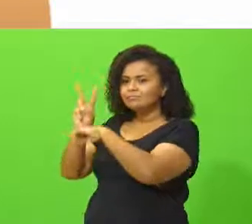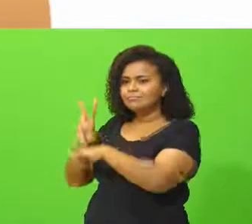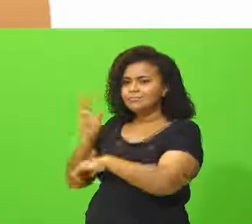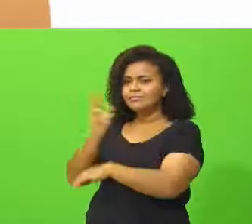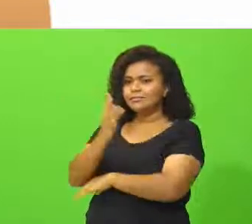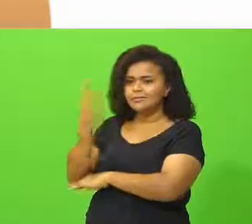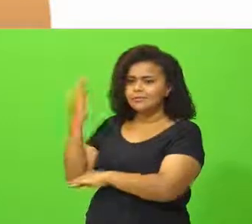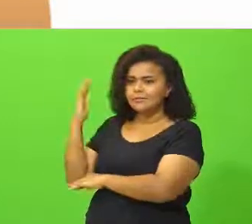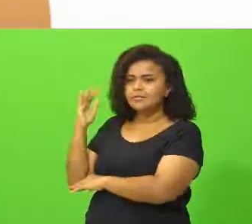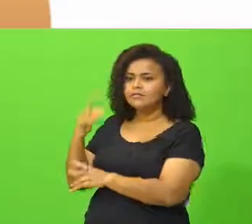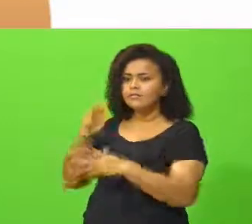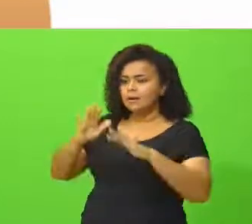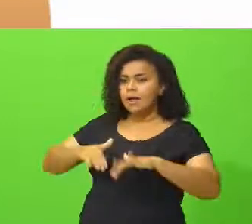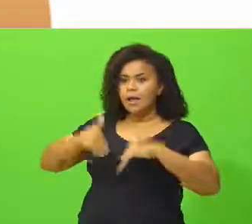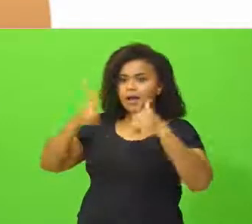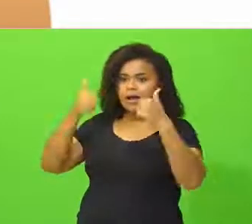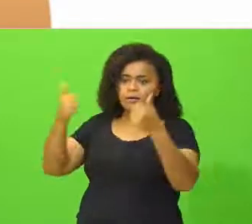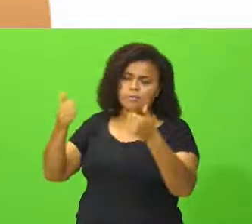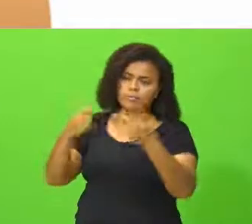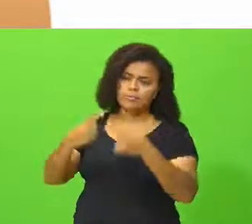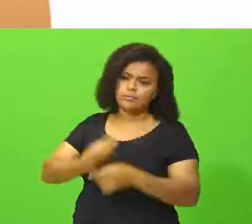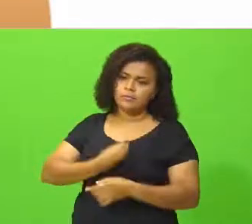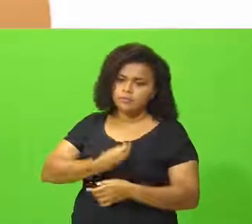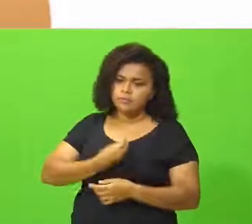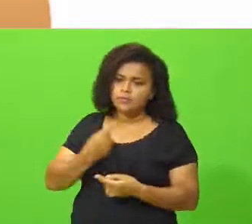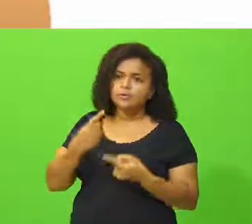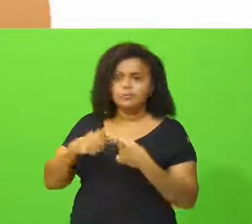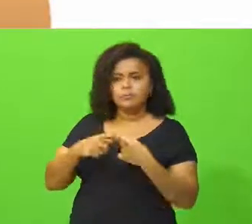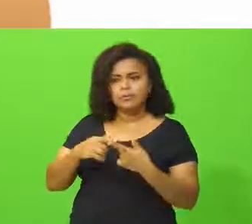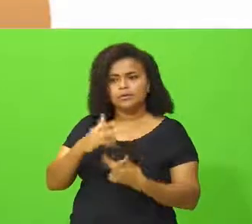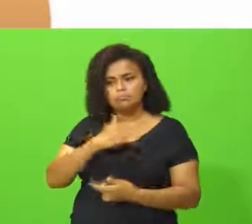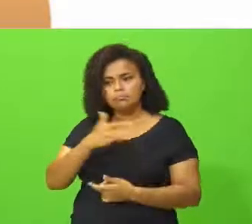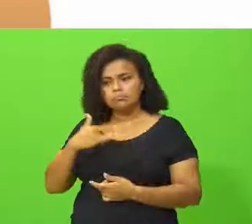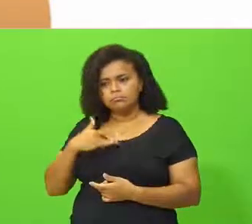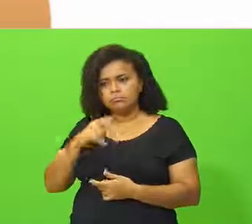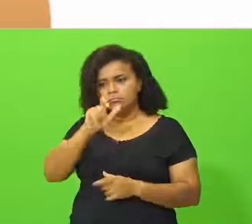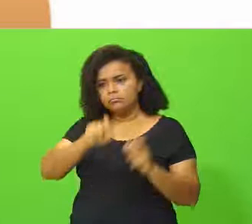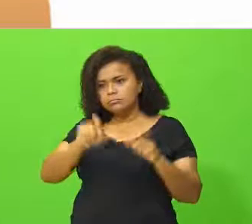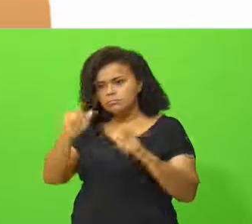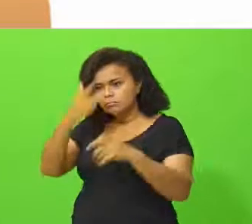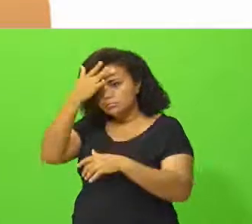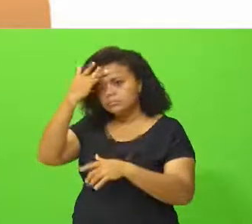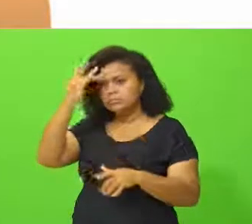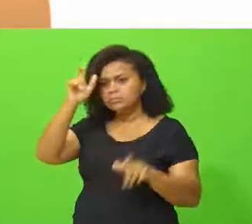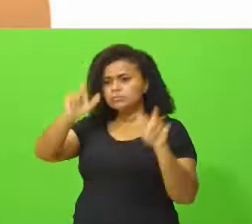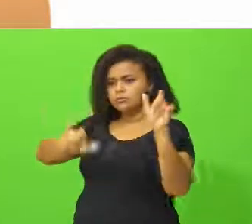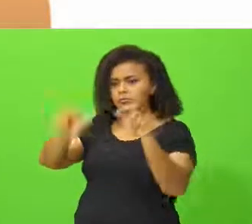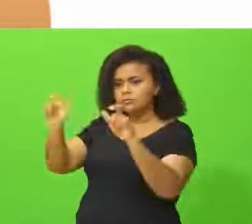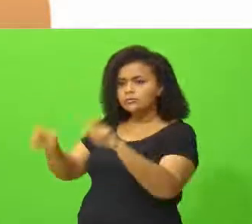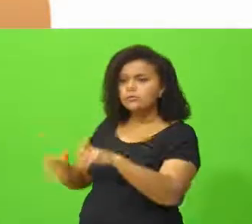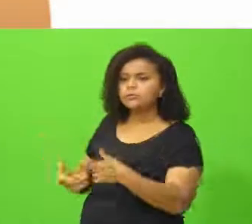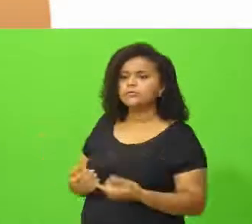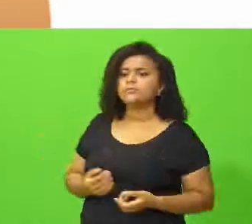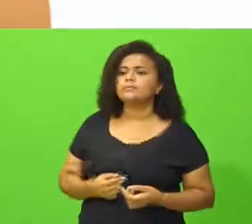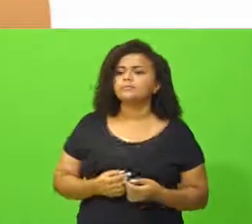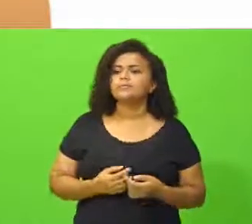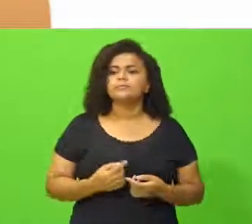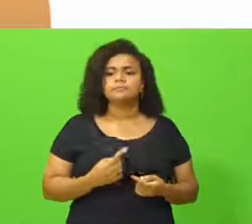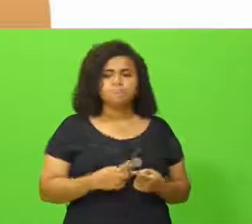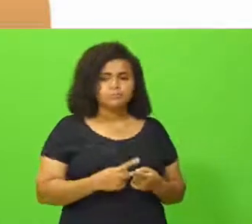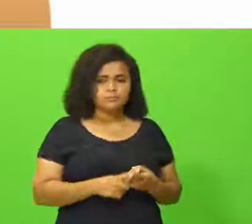questões, que é a melhor forma da qualidade de vida do cidadão, né? Em